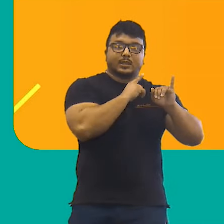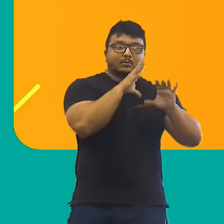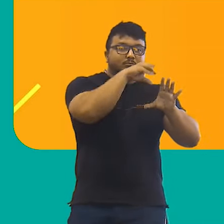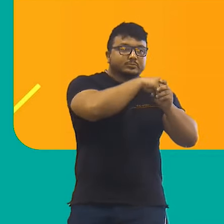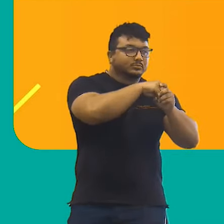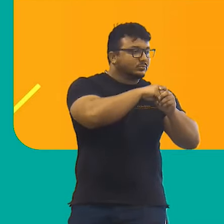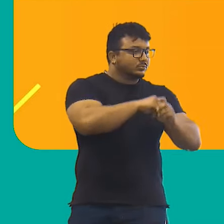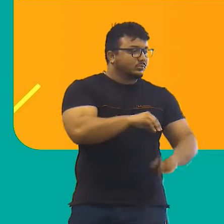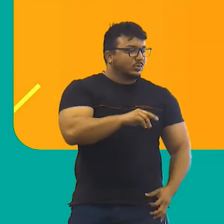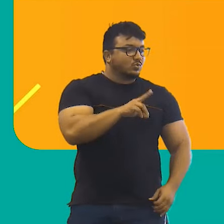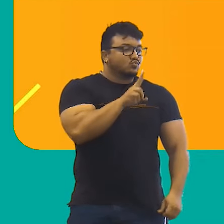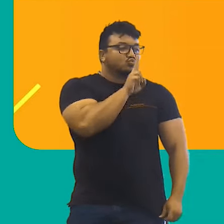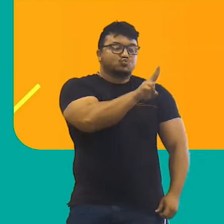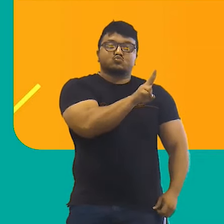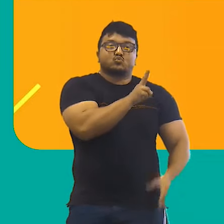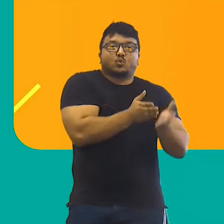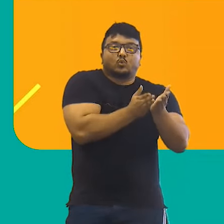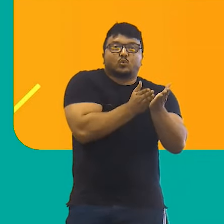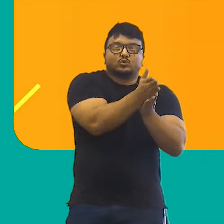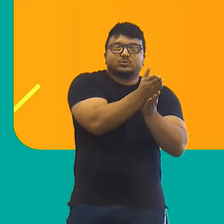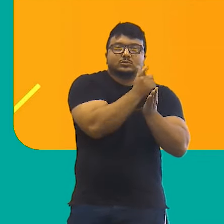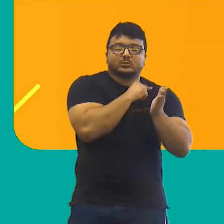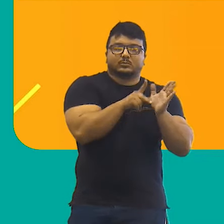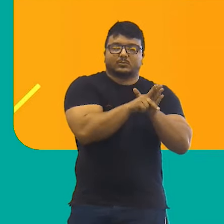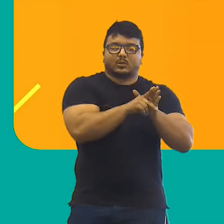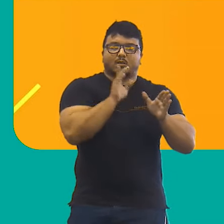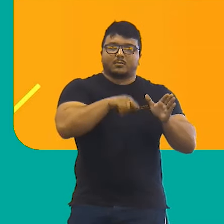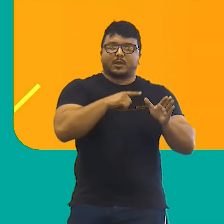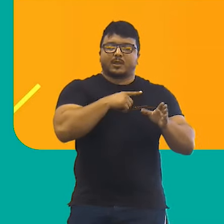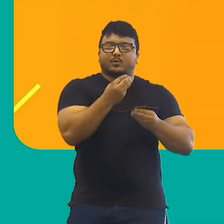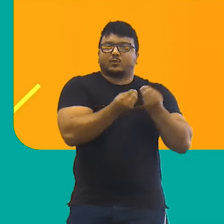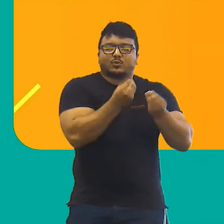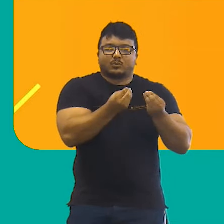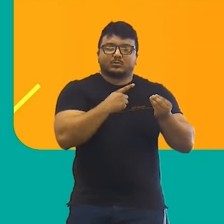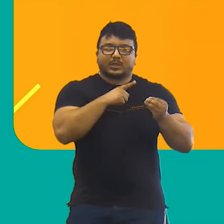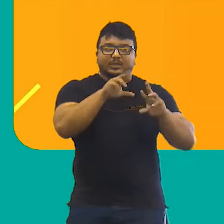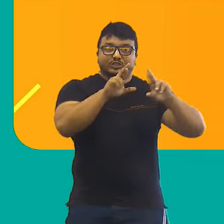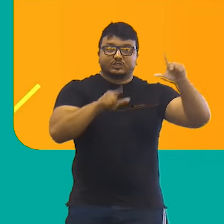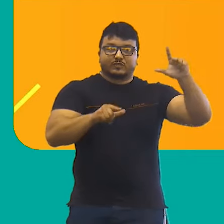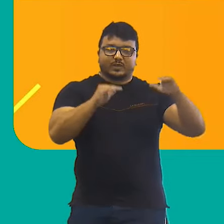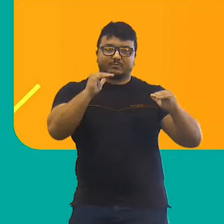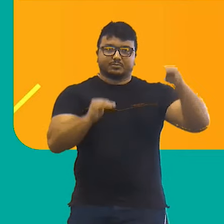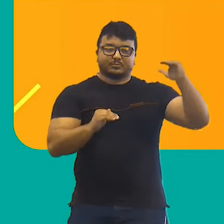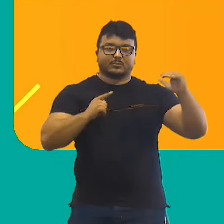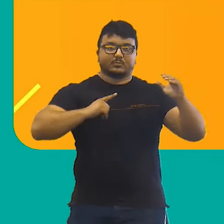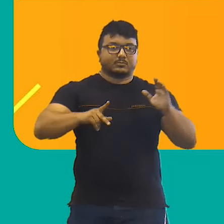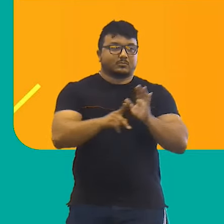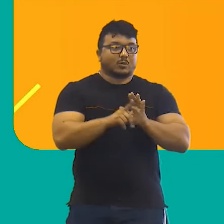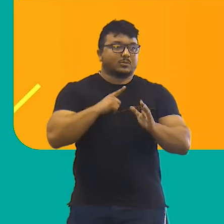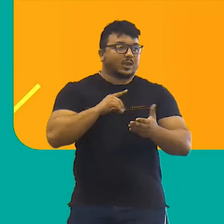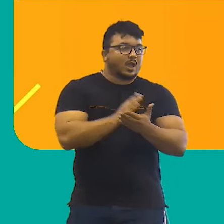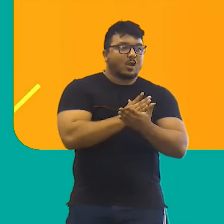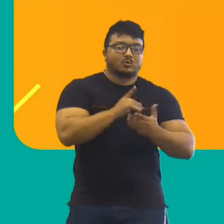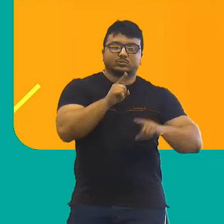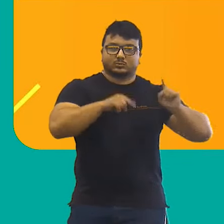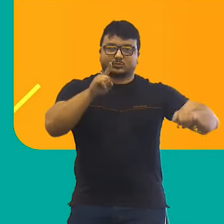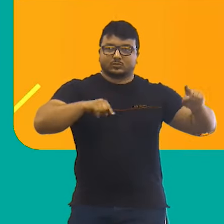U é a tensão. É a diferença de potencial. Alguns chamam de